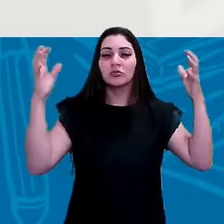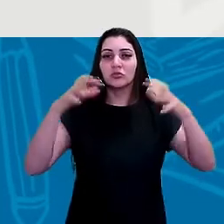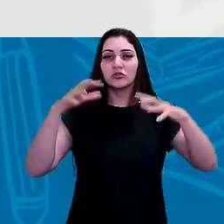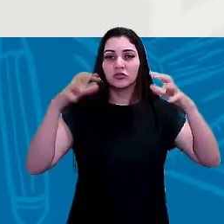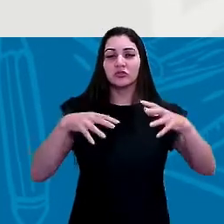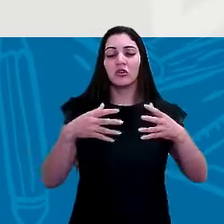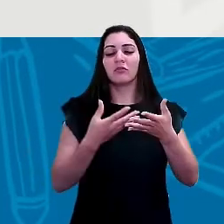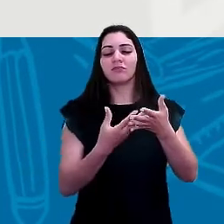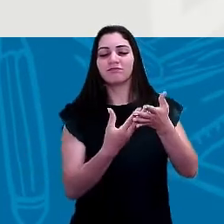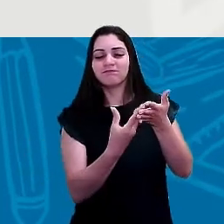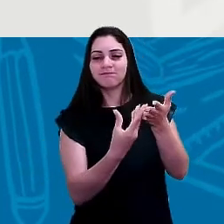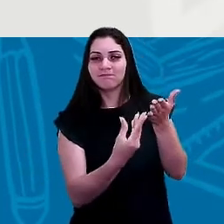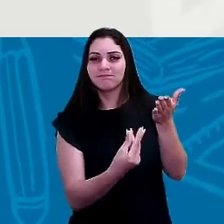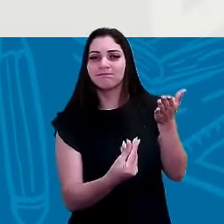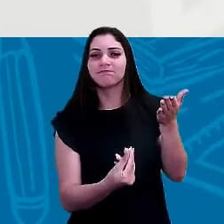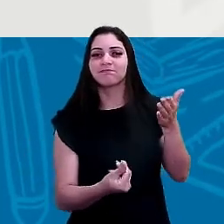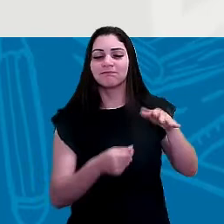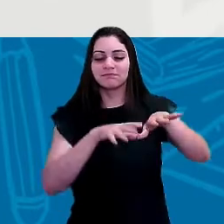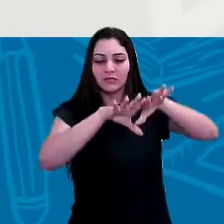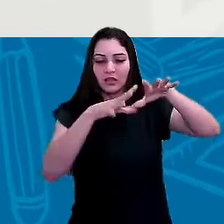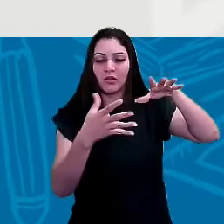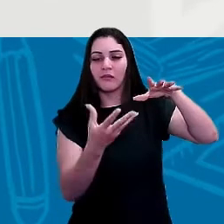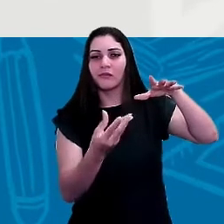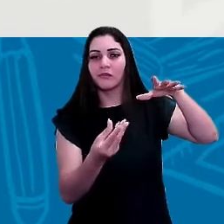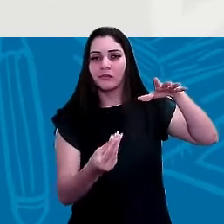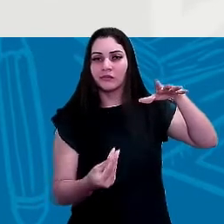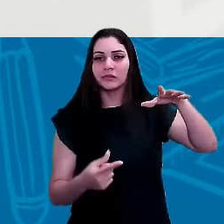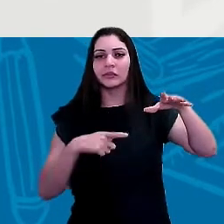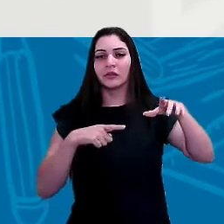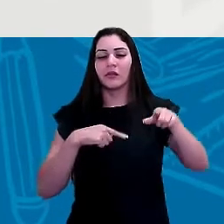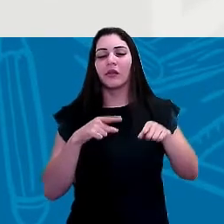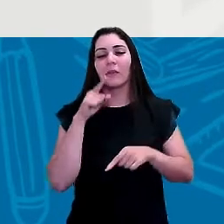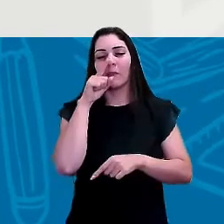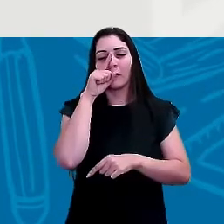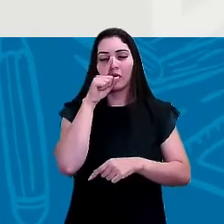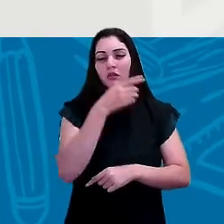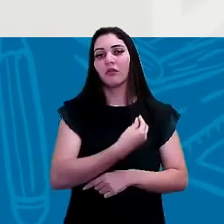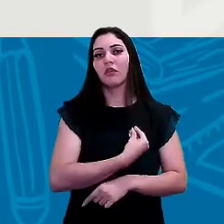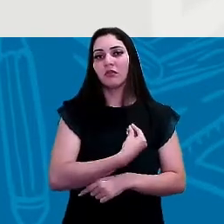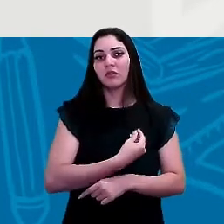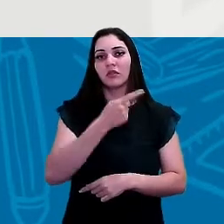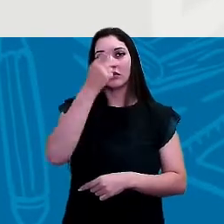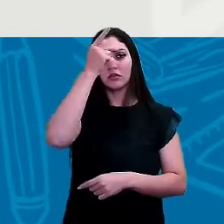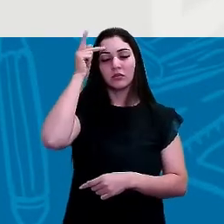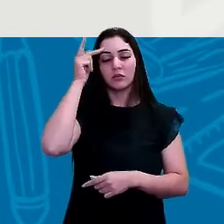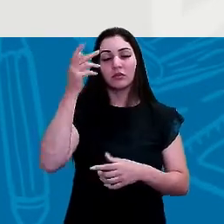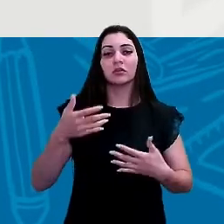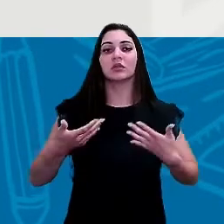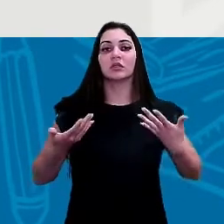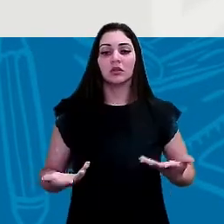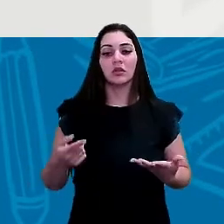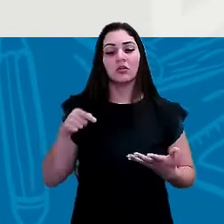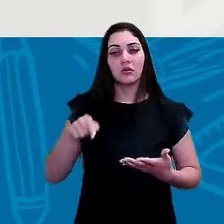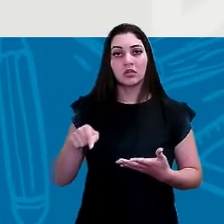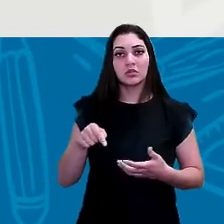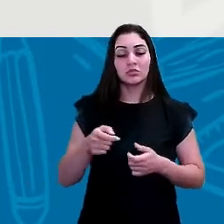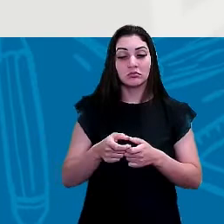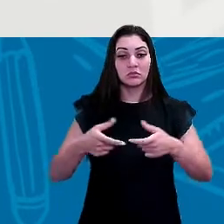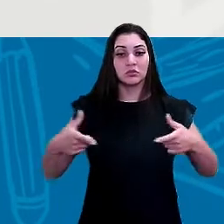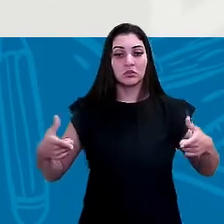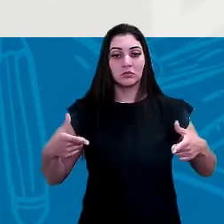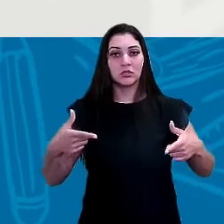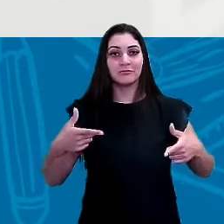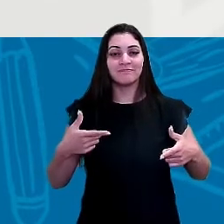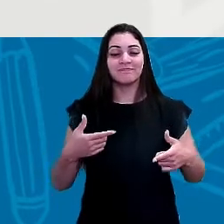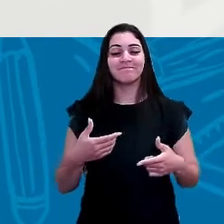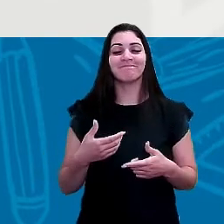há esse deslizamento de barreira, né, colocando em risco a vida das pessoas. Então, essa expansão desordenada também,